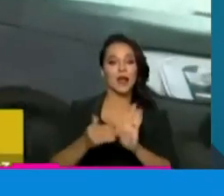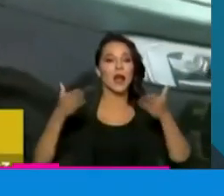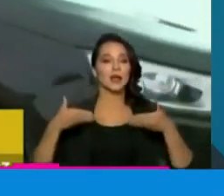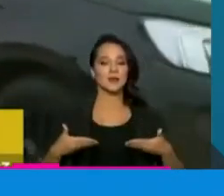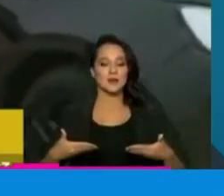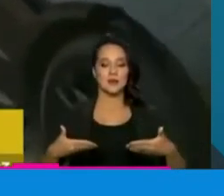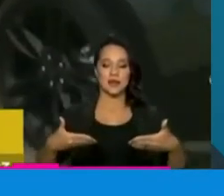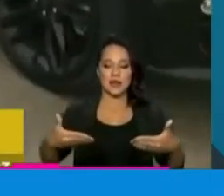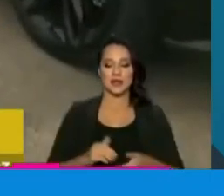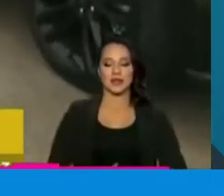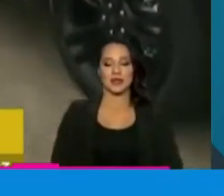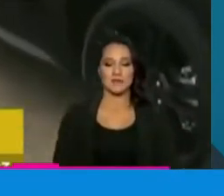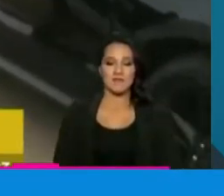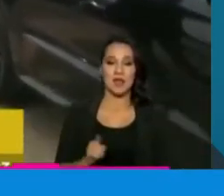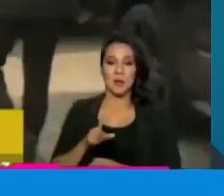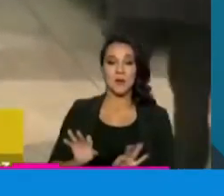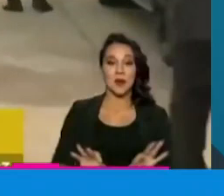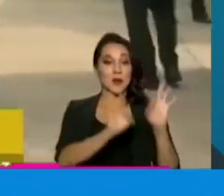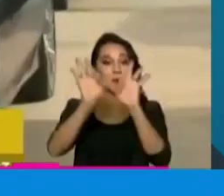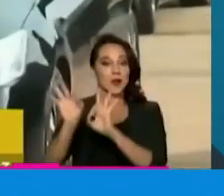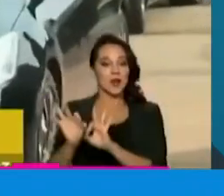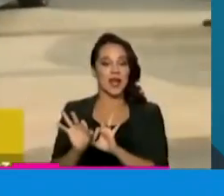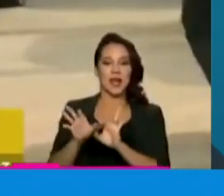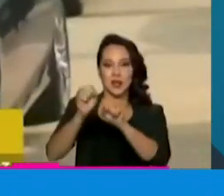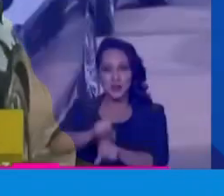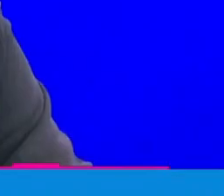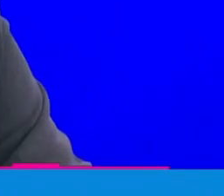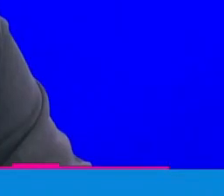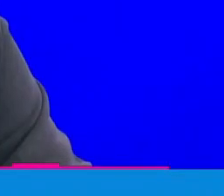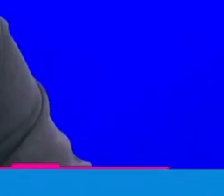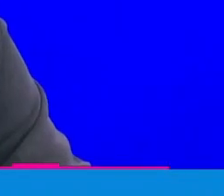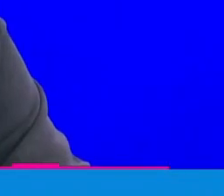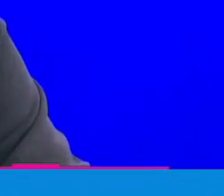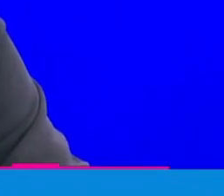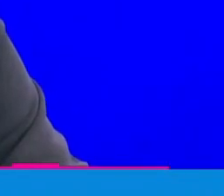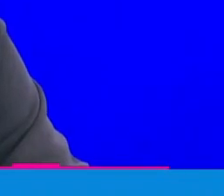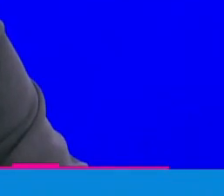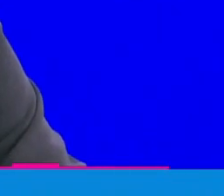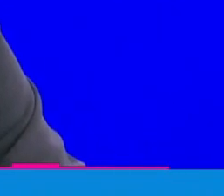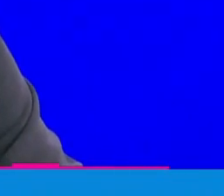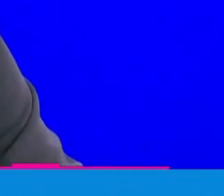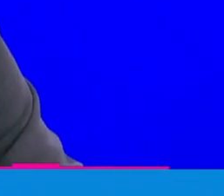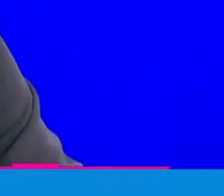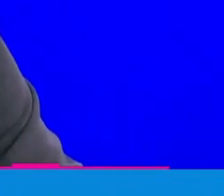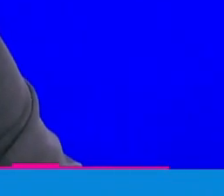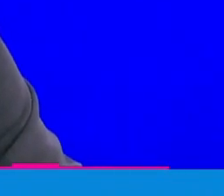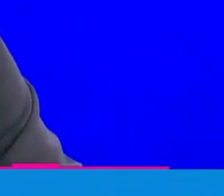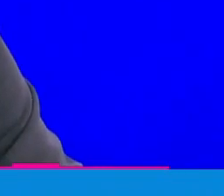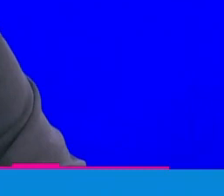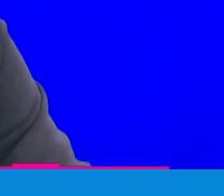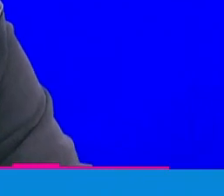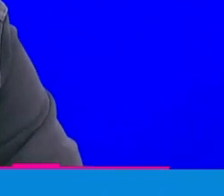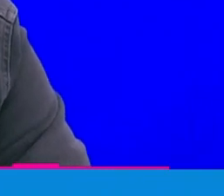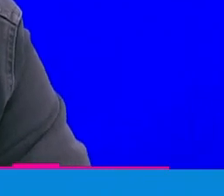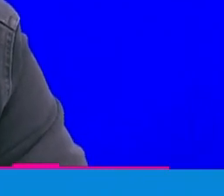com a faixa. O cara briga com a faixa. Eu já tô com a faixa. Mais, lá, aí no dia 6. Aí agora que a gente mostra o momento máximo, né? Dia 7 de